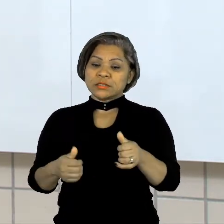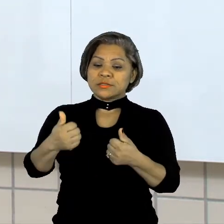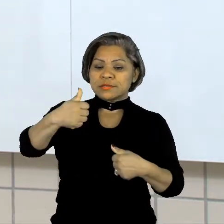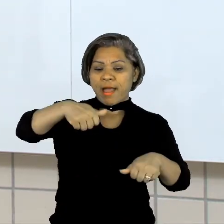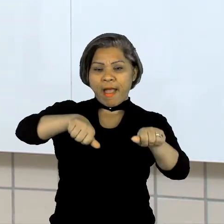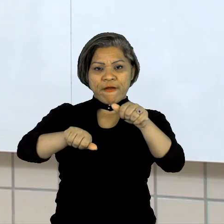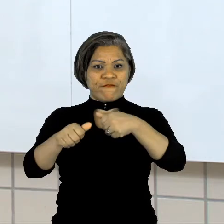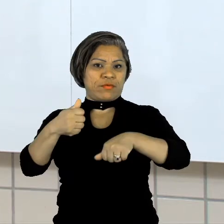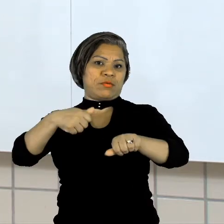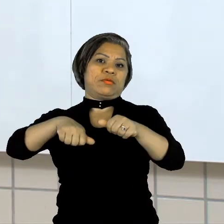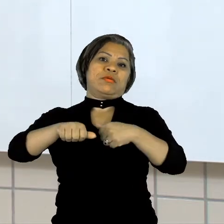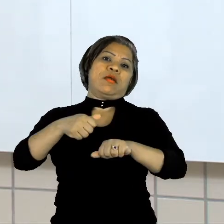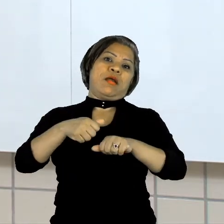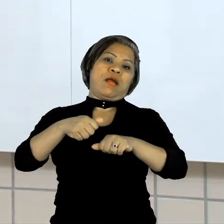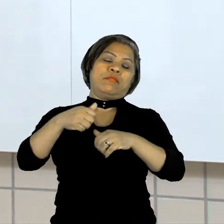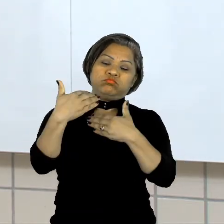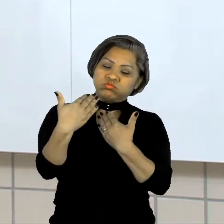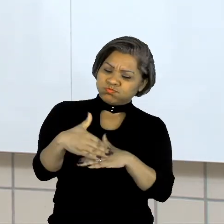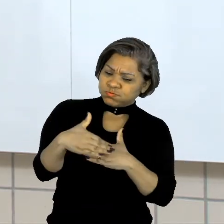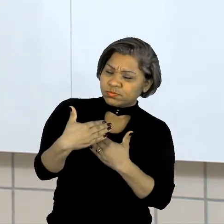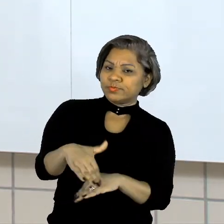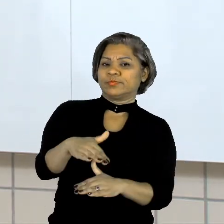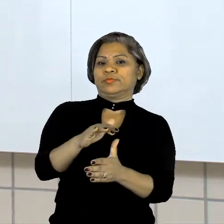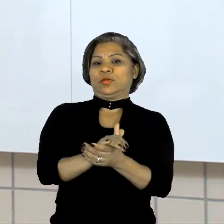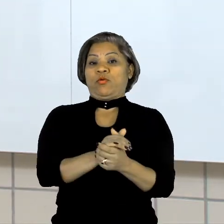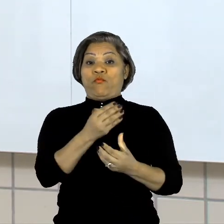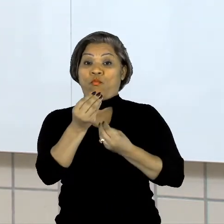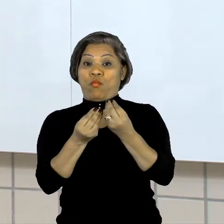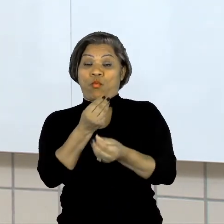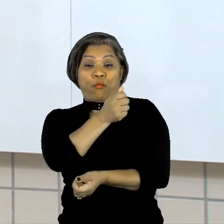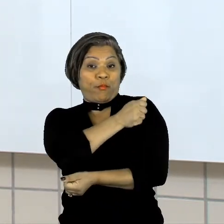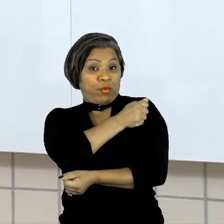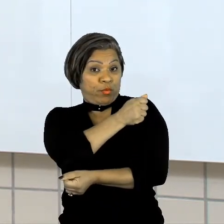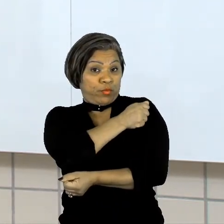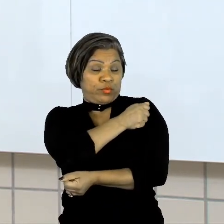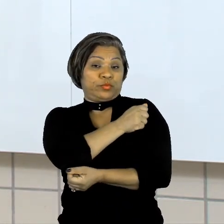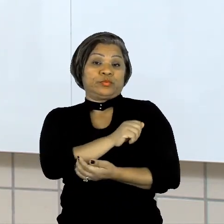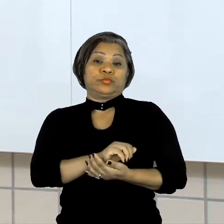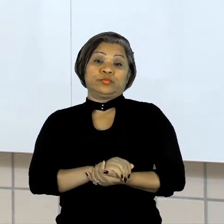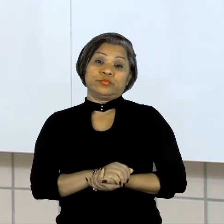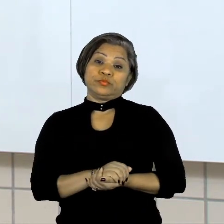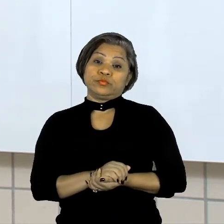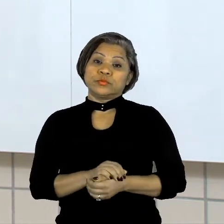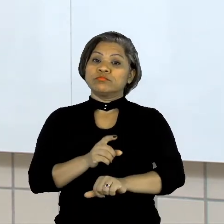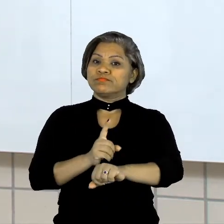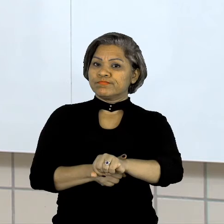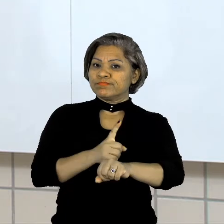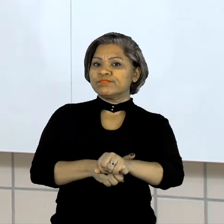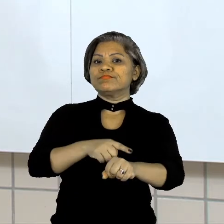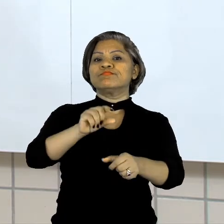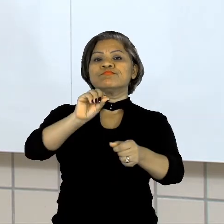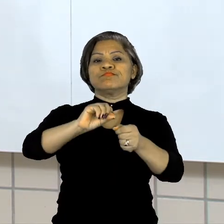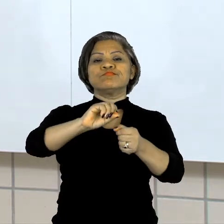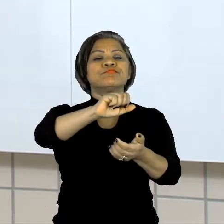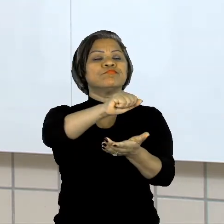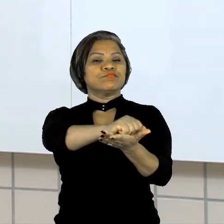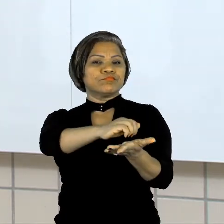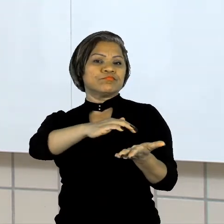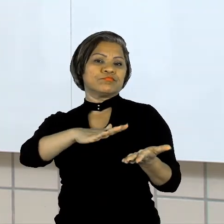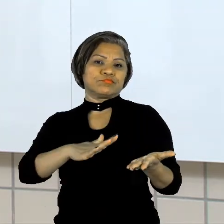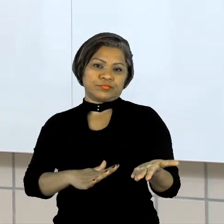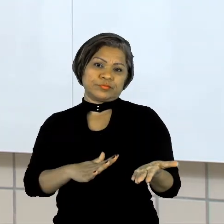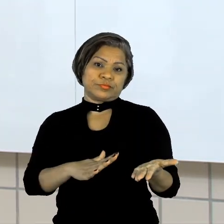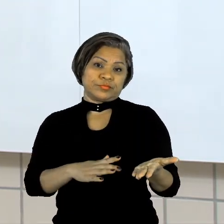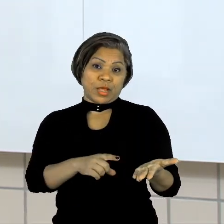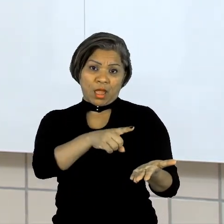sendo avaliado como aluno na hora de executar essas atividades. Os acertos